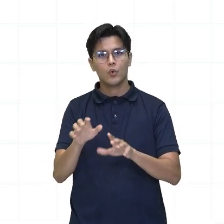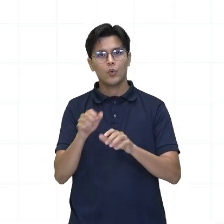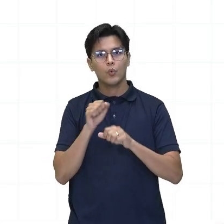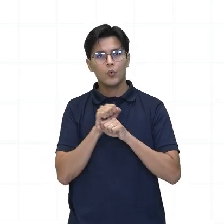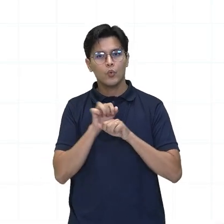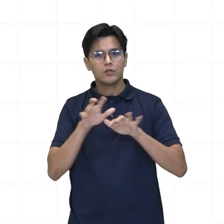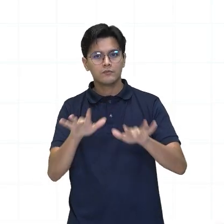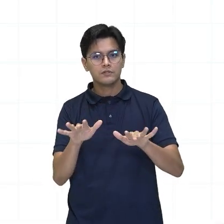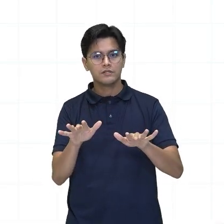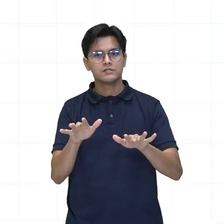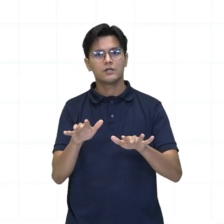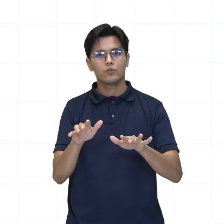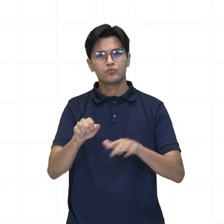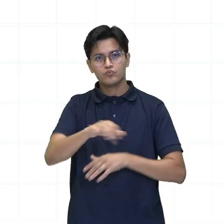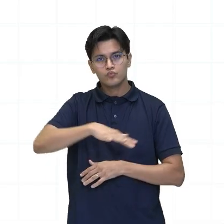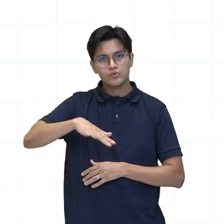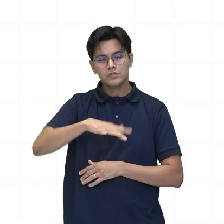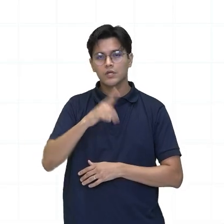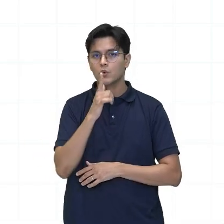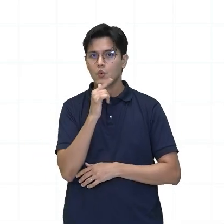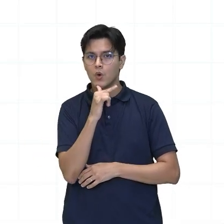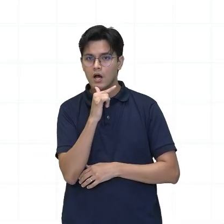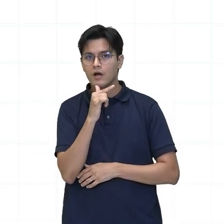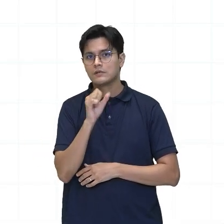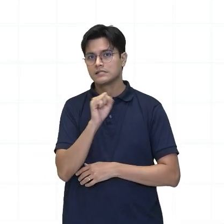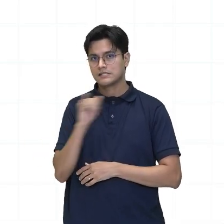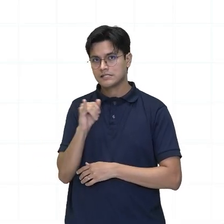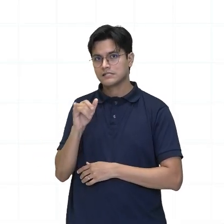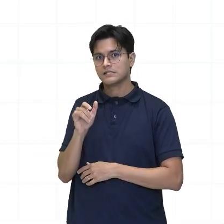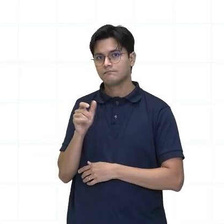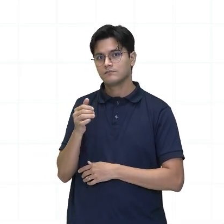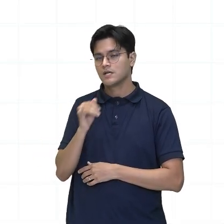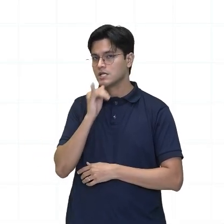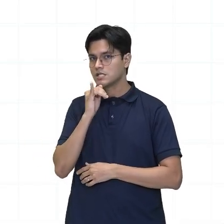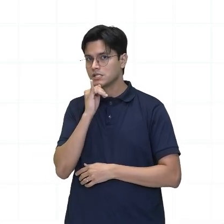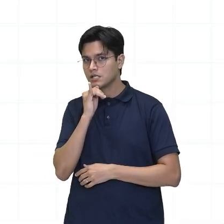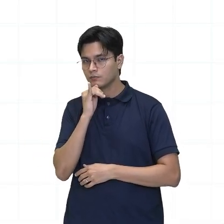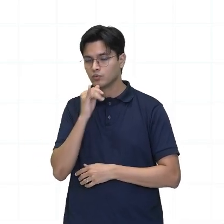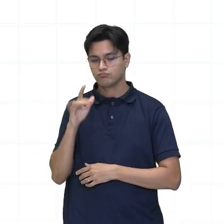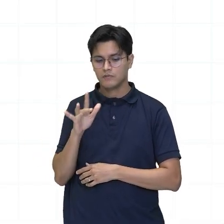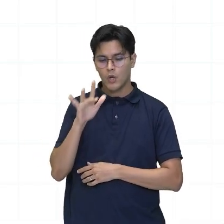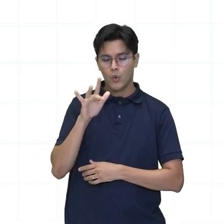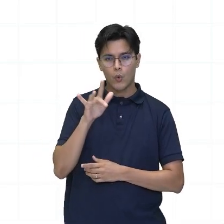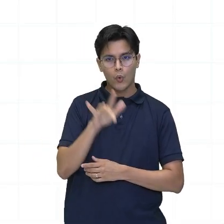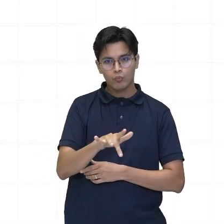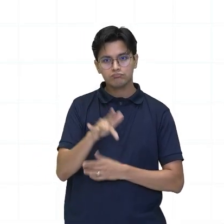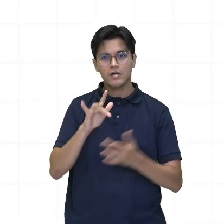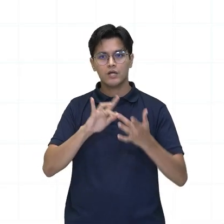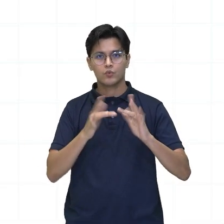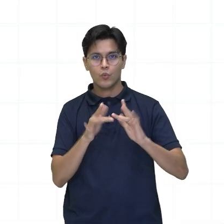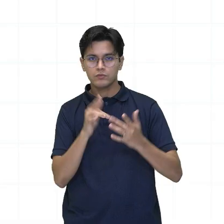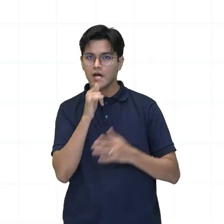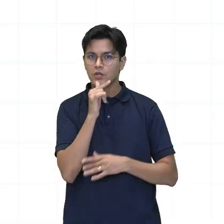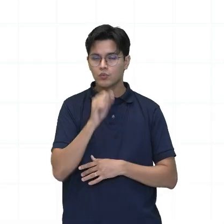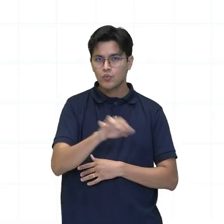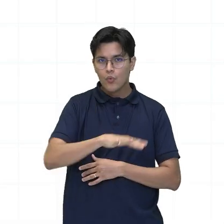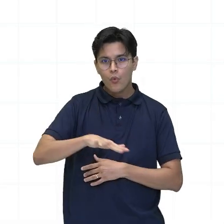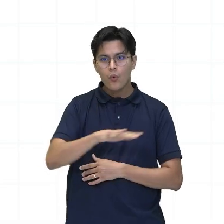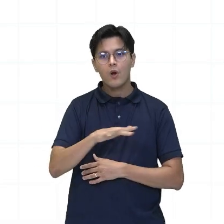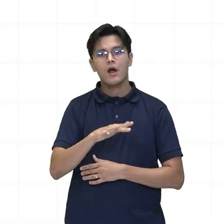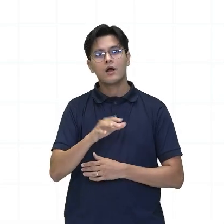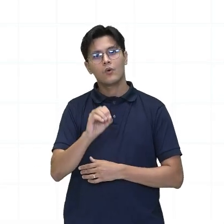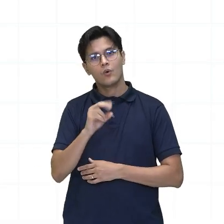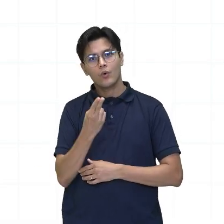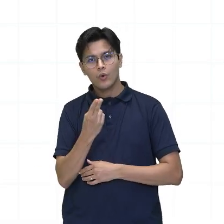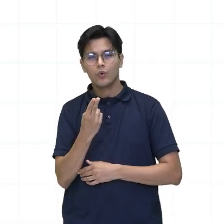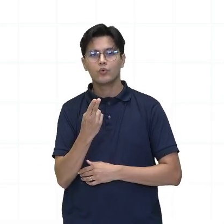contato com água ou solos contaminados com urina de ratos infectados. Olha só como ela é grave,